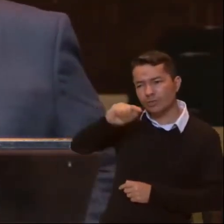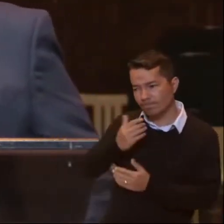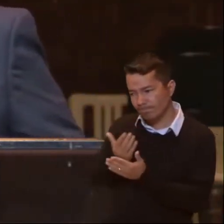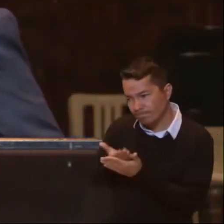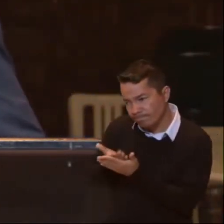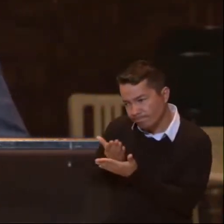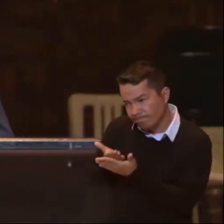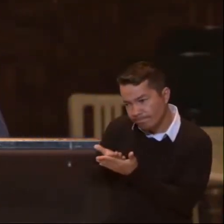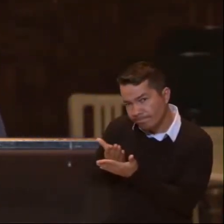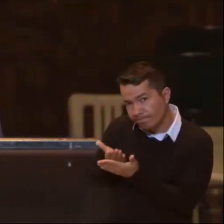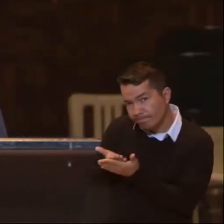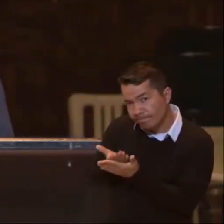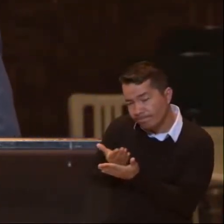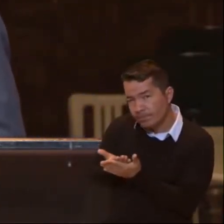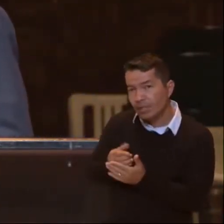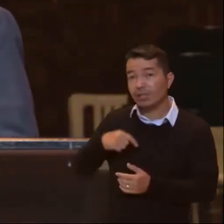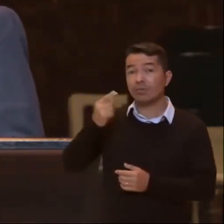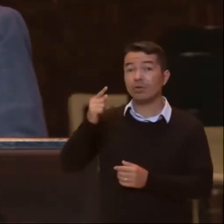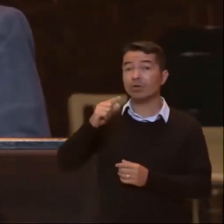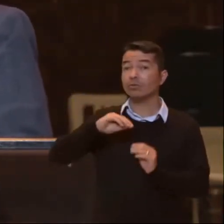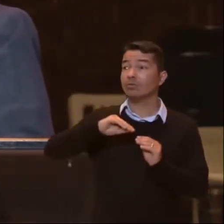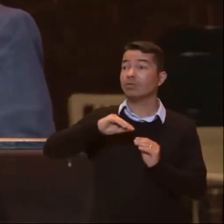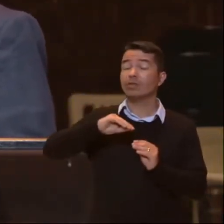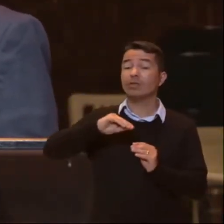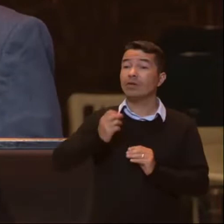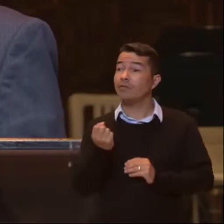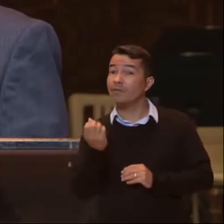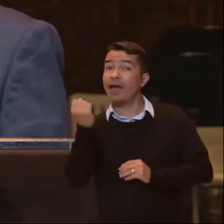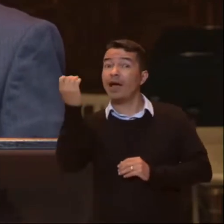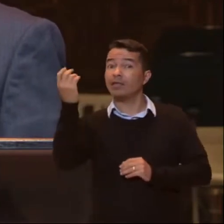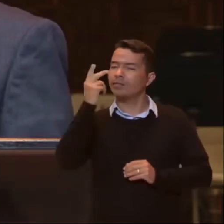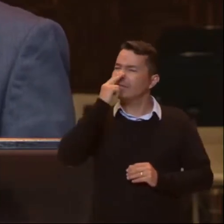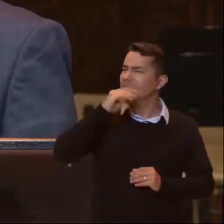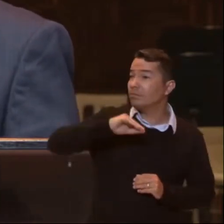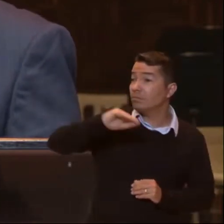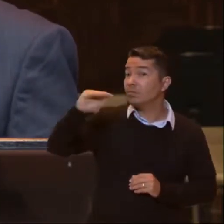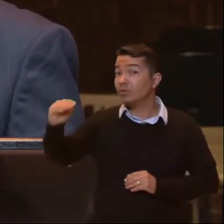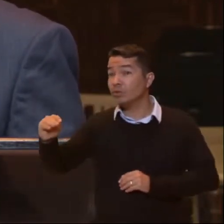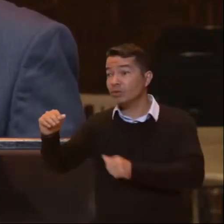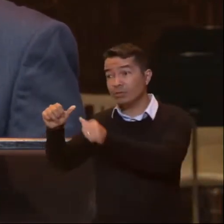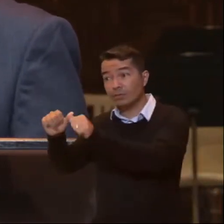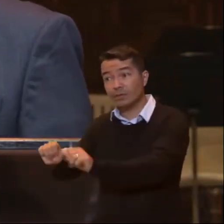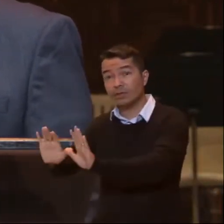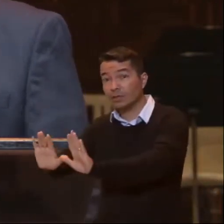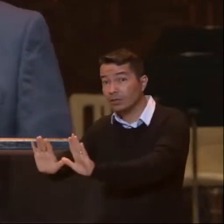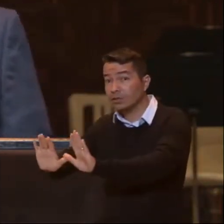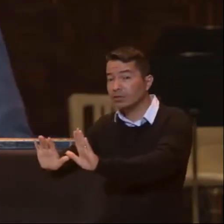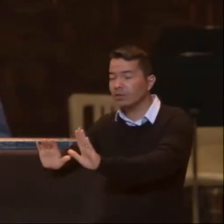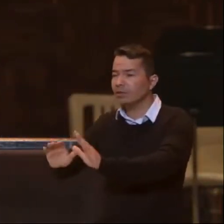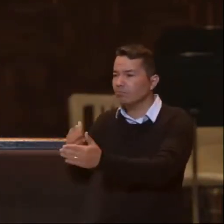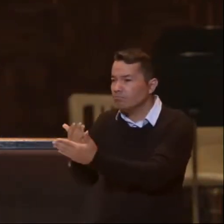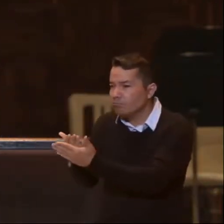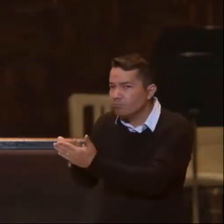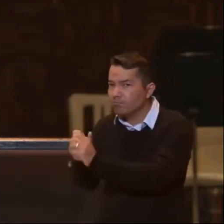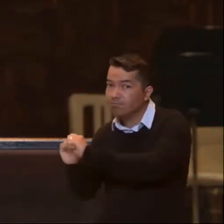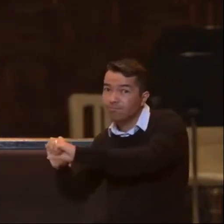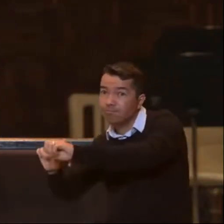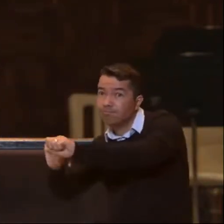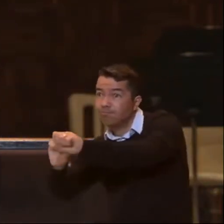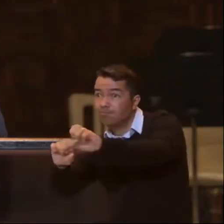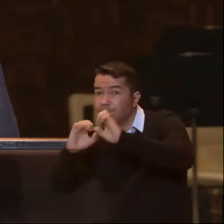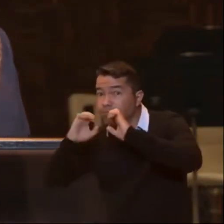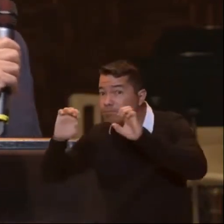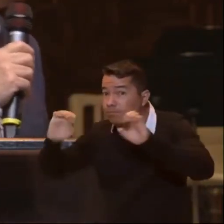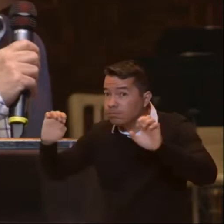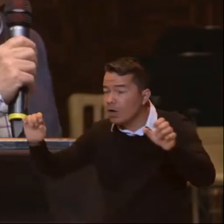e vai para o primeiro campo missionário. Fica lá um tempo, volta, a gente faz uma avaliação. E